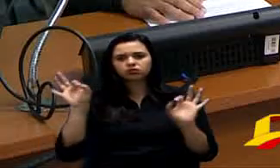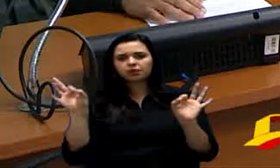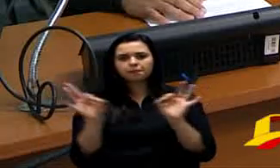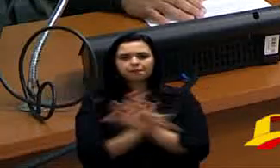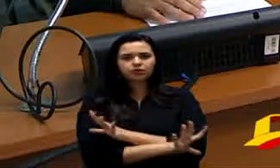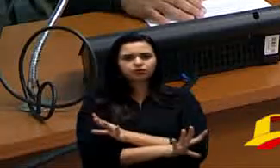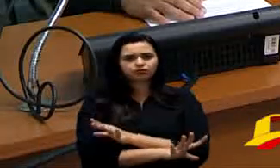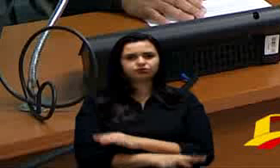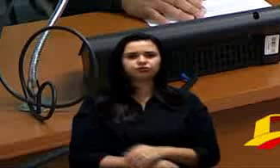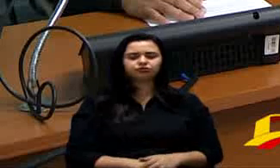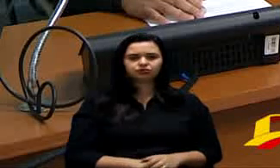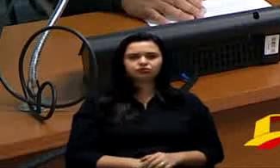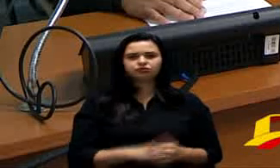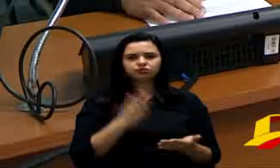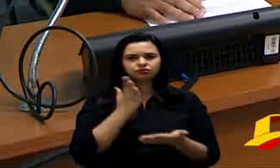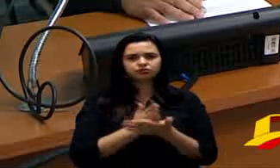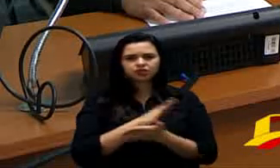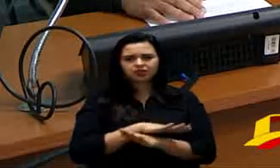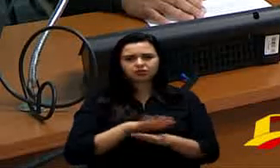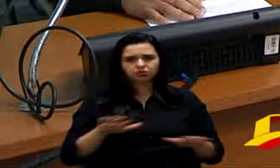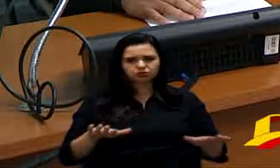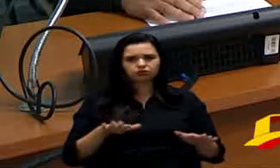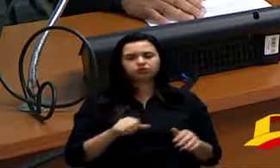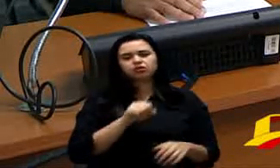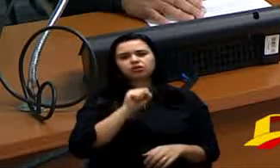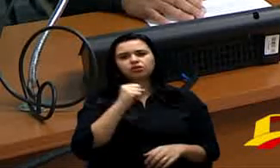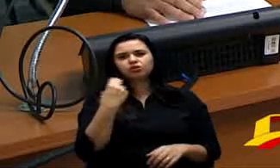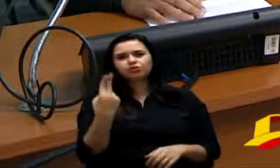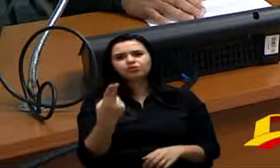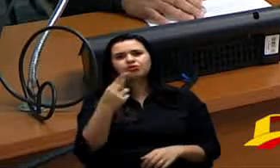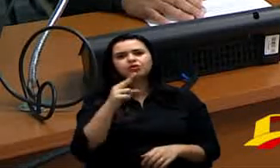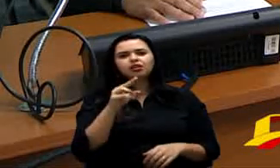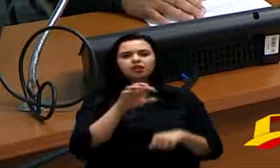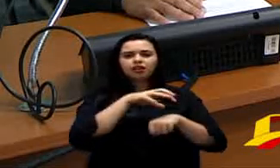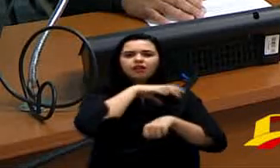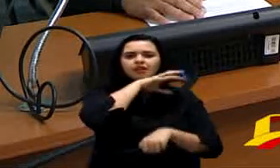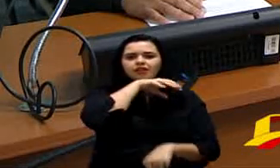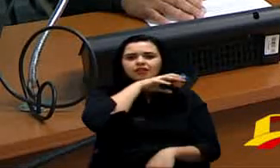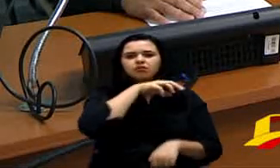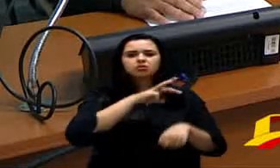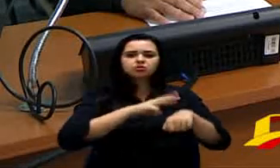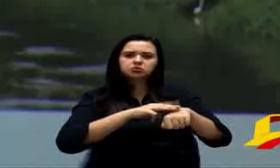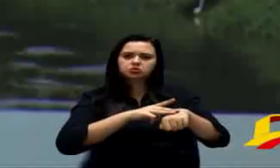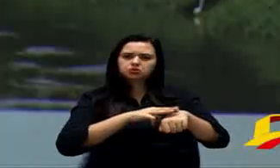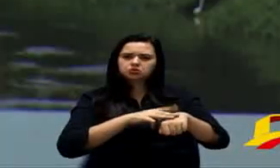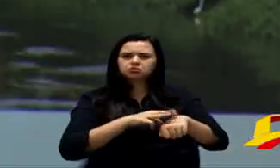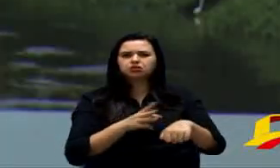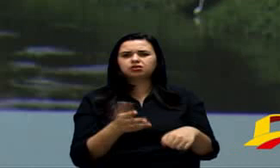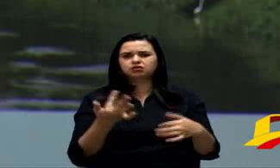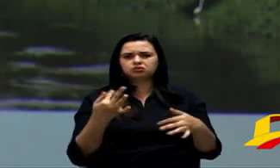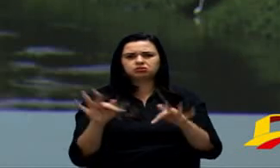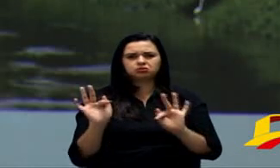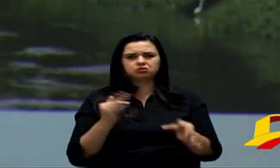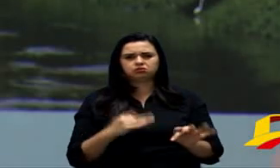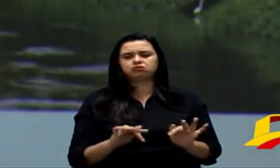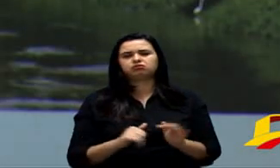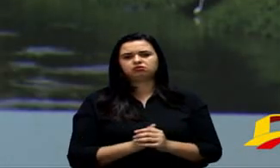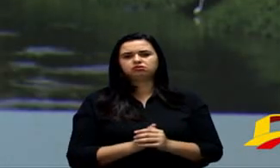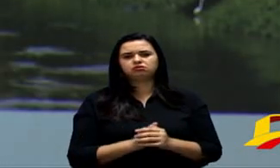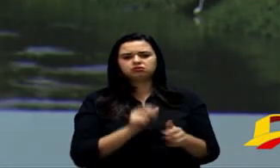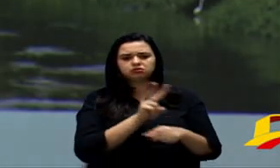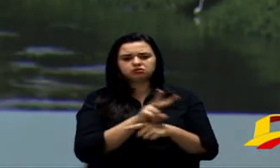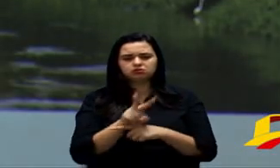houver animais que estejam mutilados, não tenham condições de retornar para a natureza, e animais que estejam em risco de